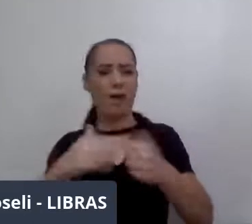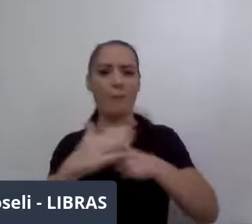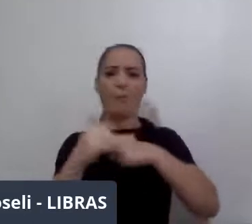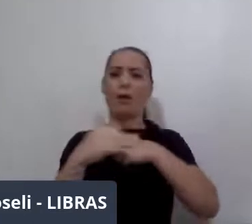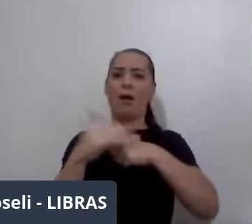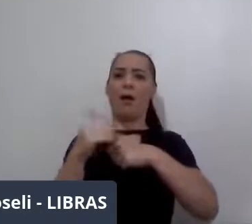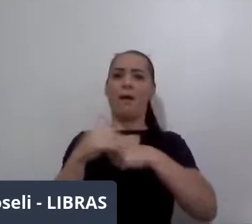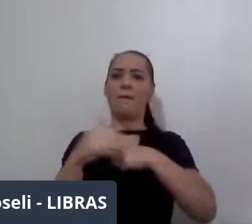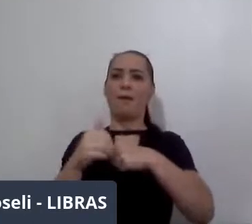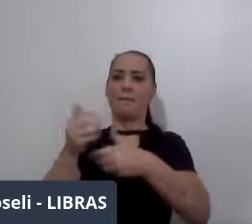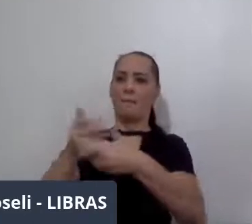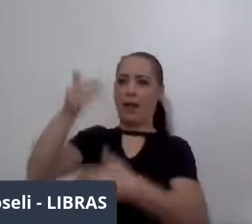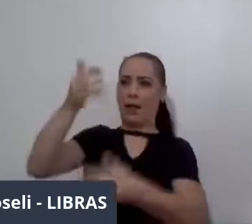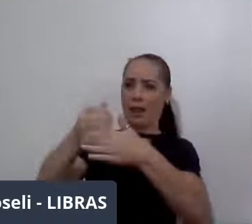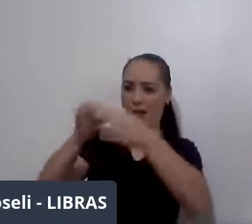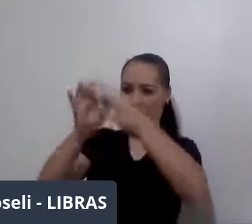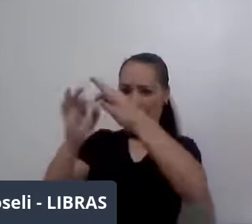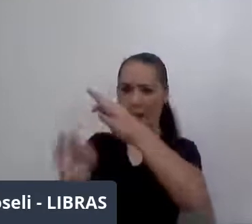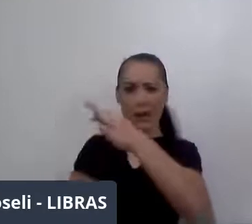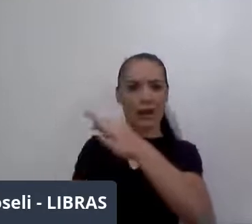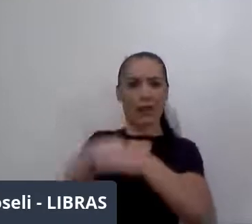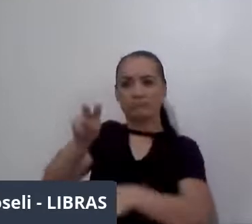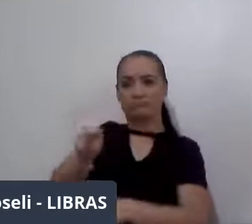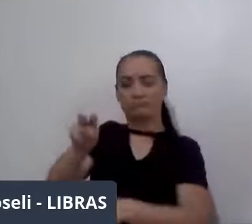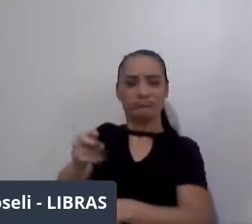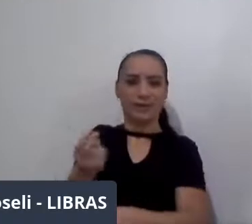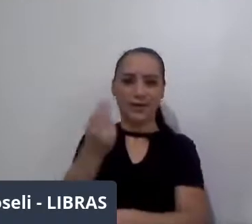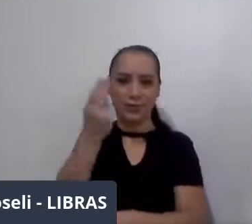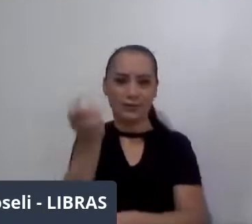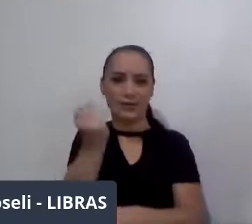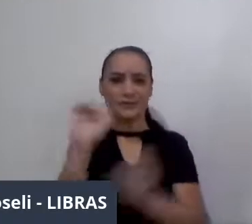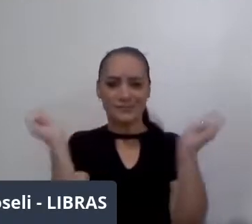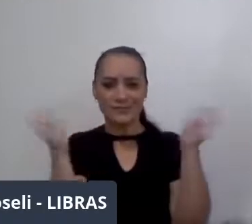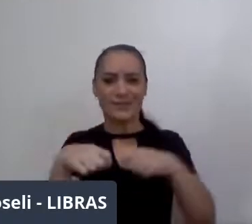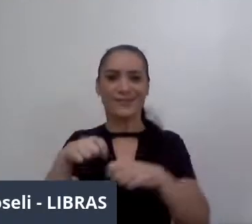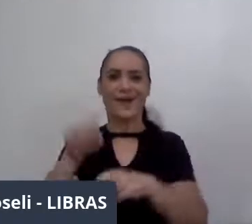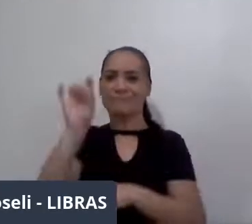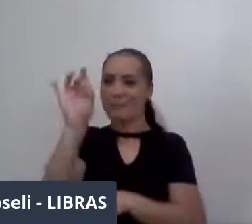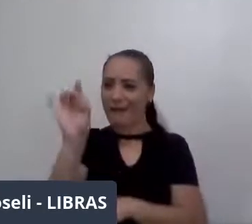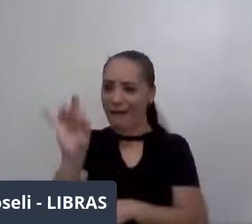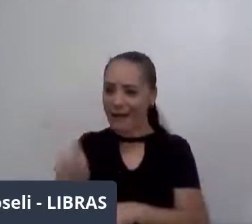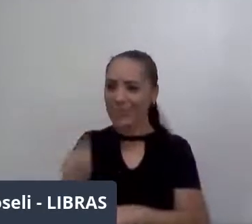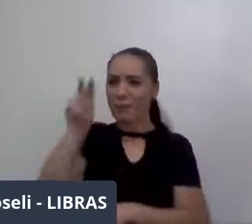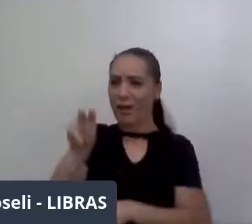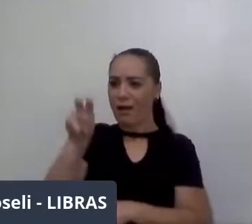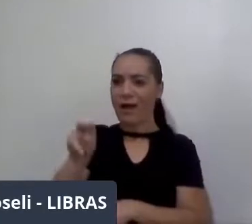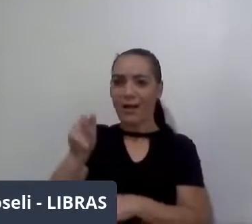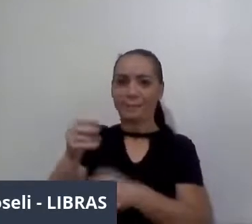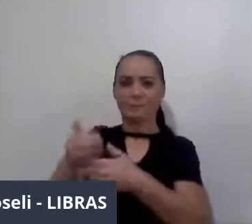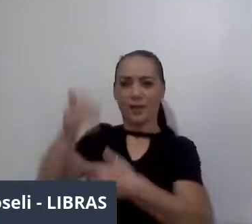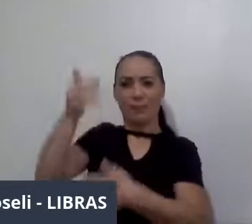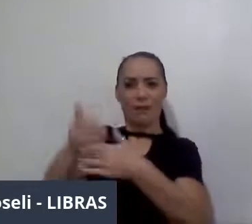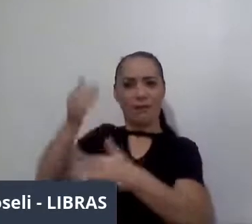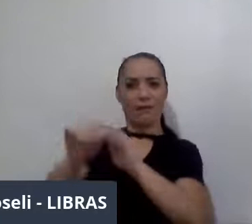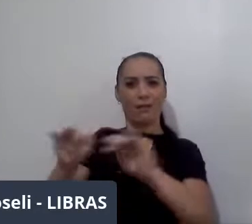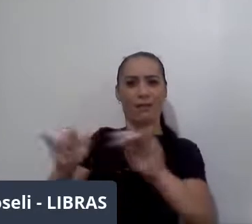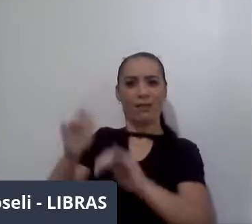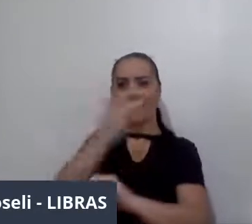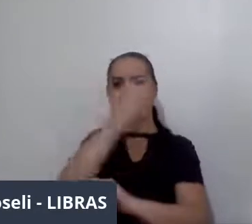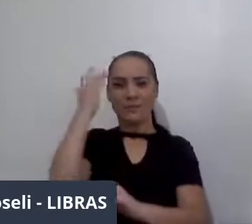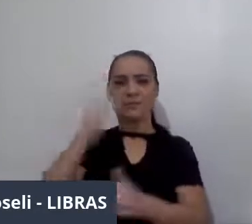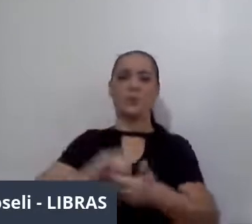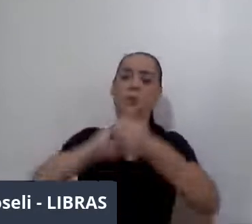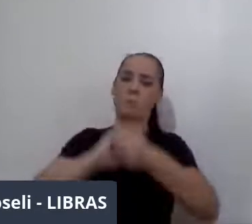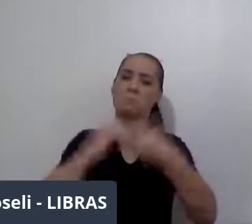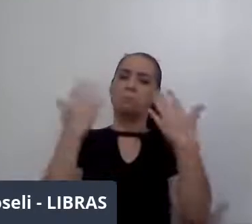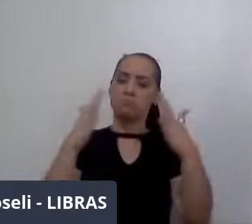posso ler todos. Eu digo, se pudesse segurar, eu ia lendo um por um. Mas é aqui, vai rodando e as pessoas vão cumprimentando. Mas